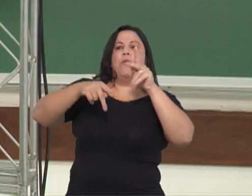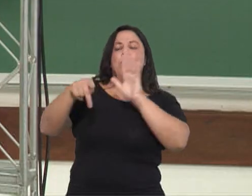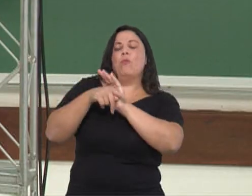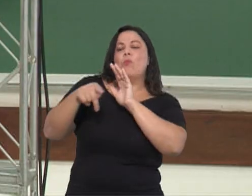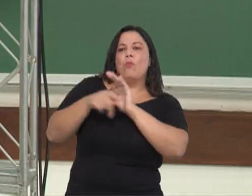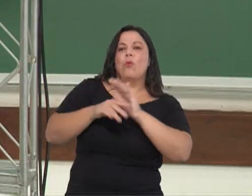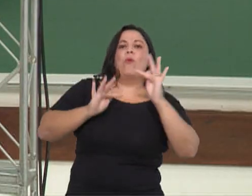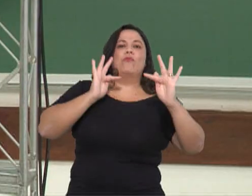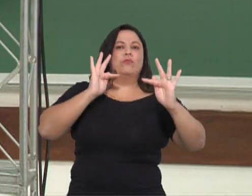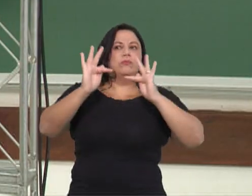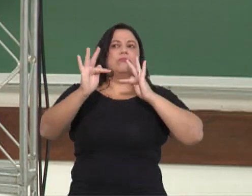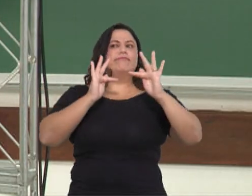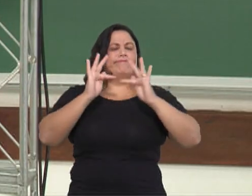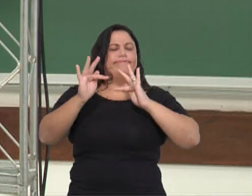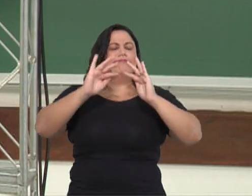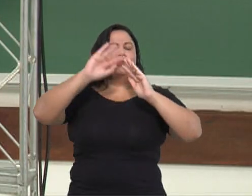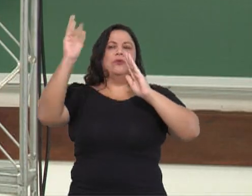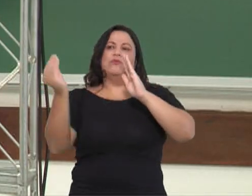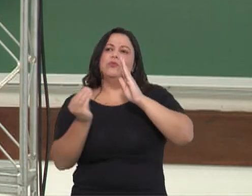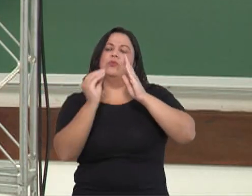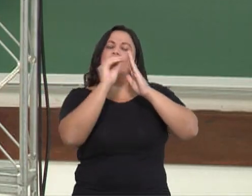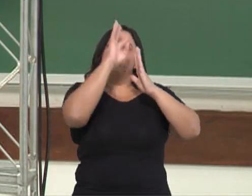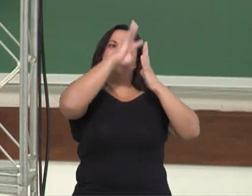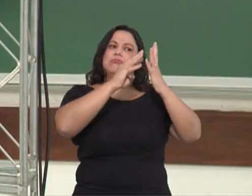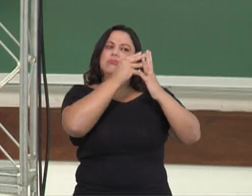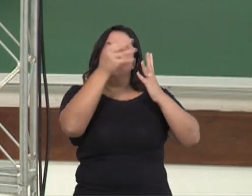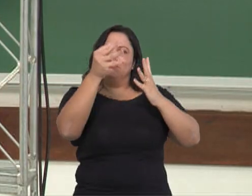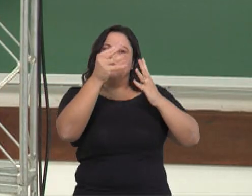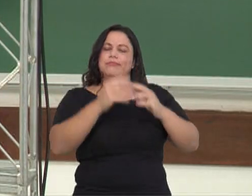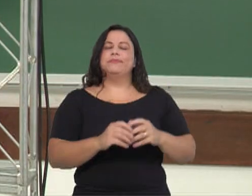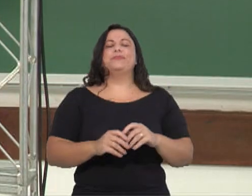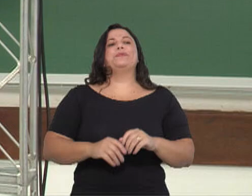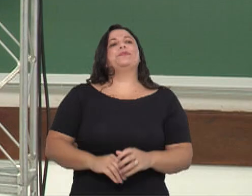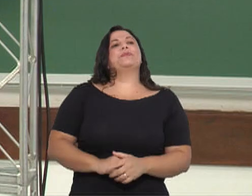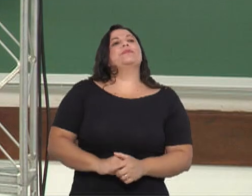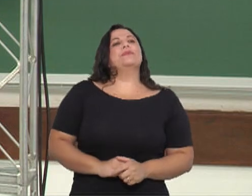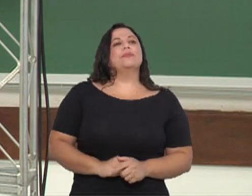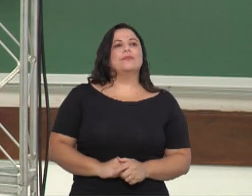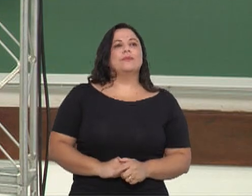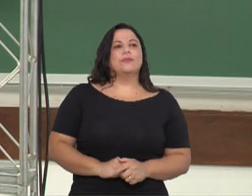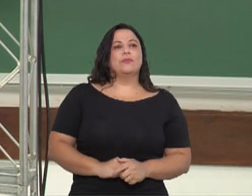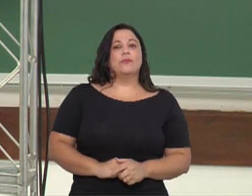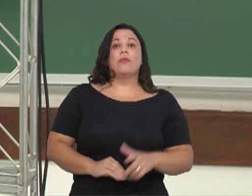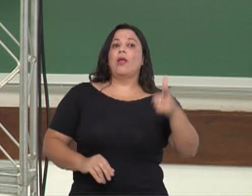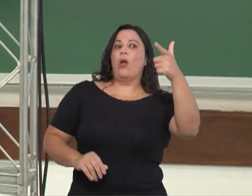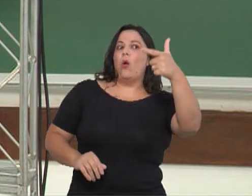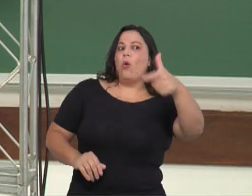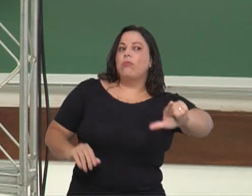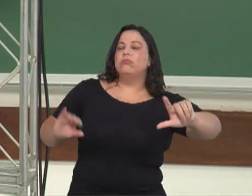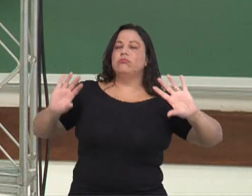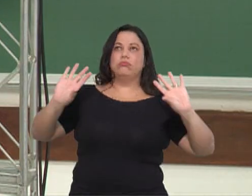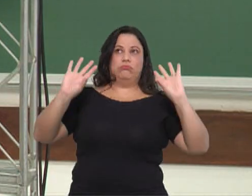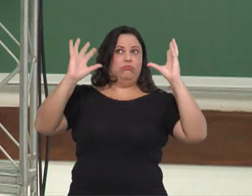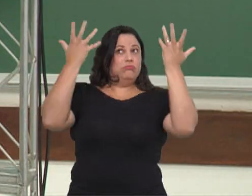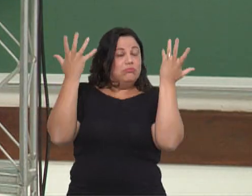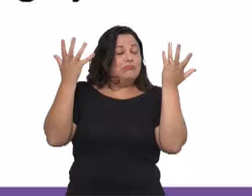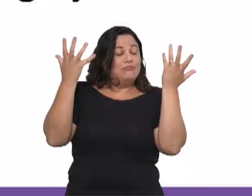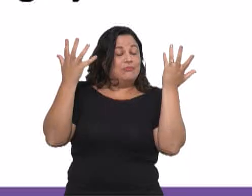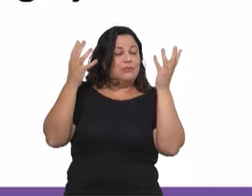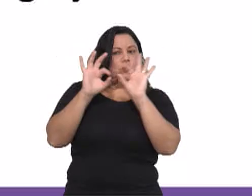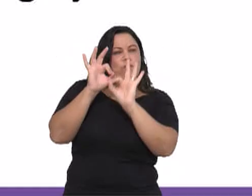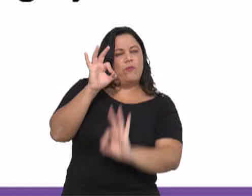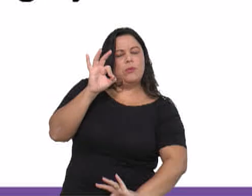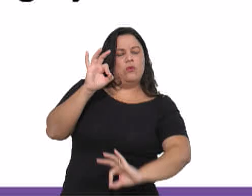católico. Uma outra festa, não vamos poder aqui nos alongar em cada uma das festas, deixo para vocês pesquisarem na sequência, é